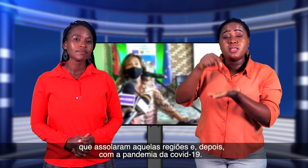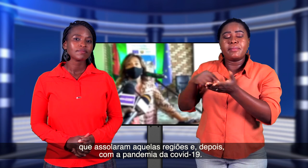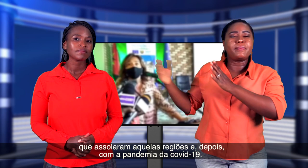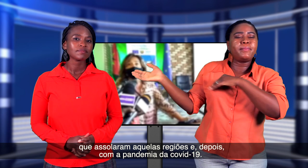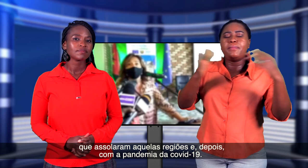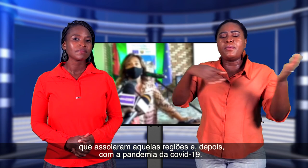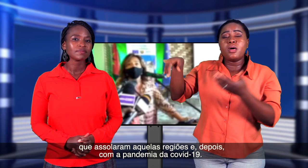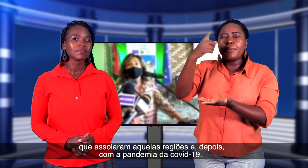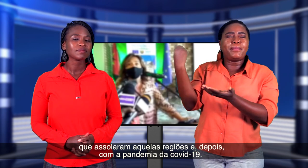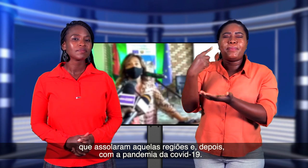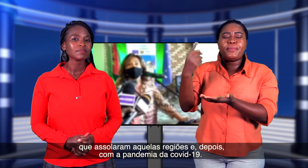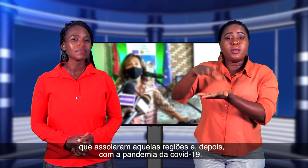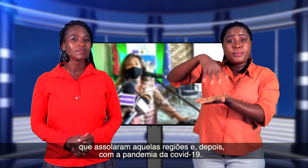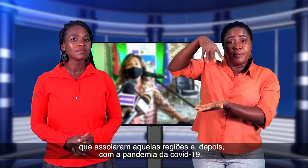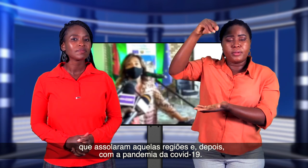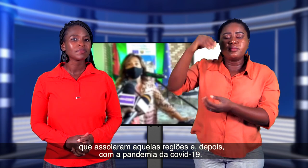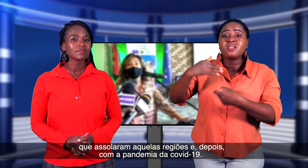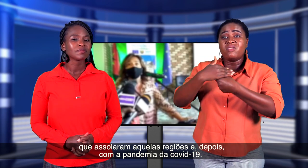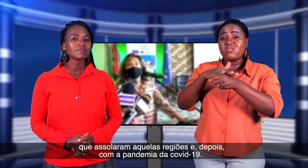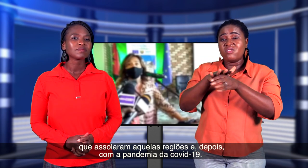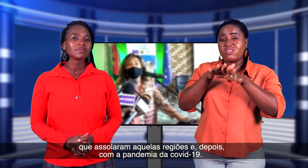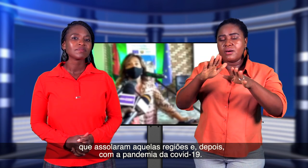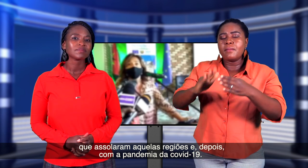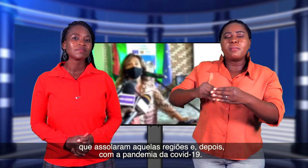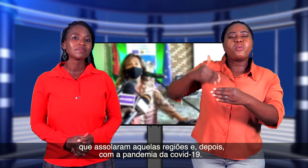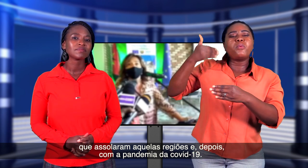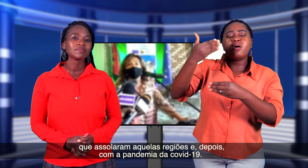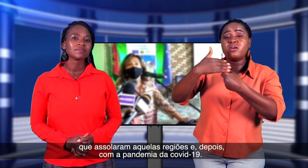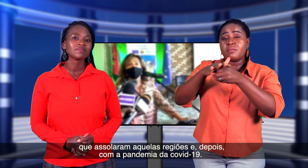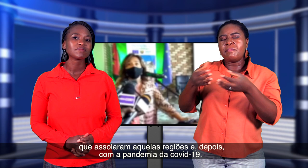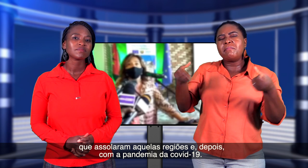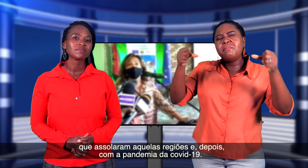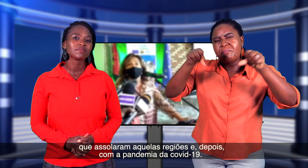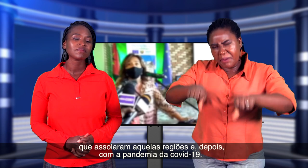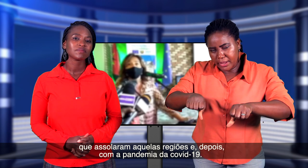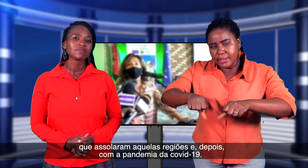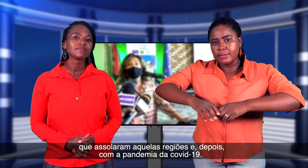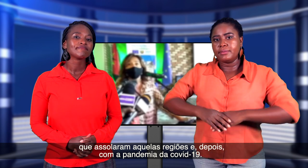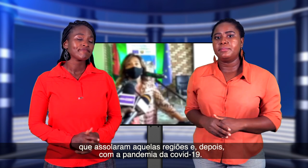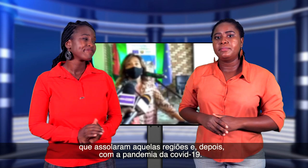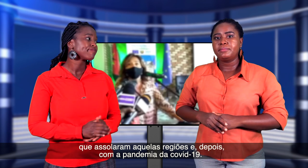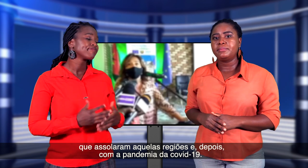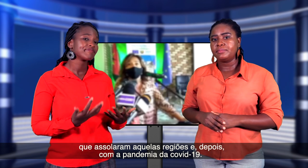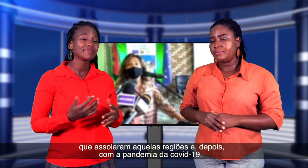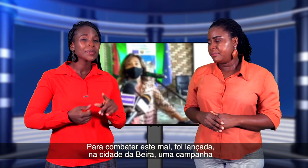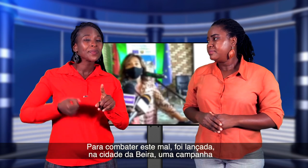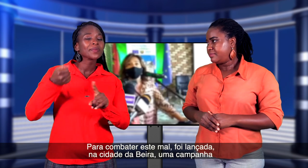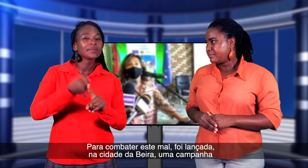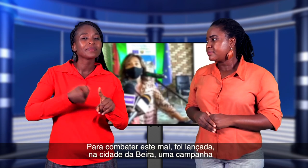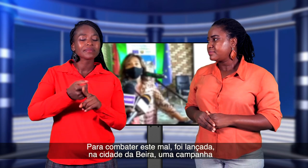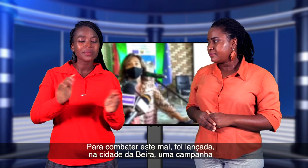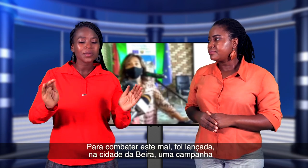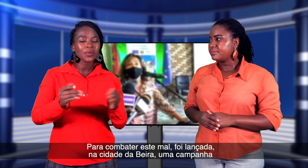aquelas regiões e depois com a pandemia da Covid-19.